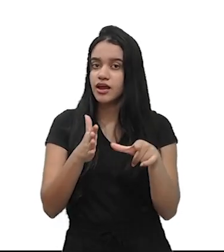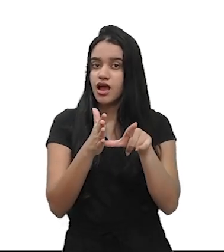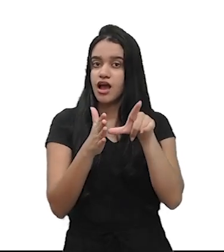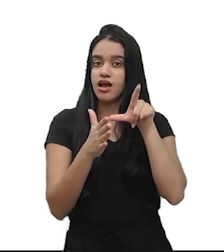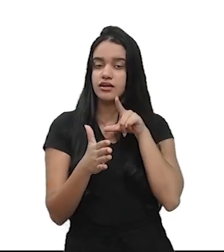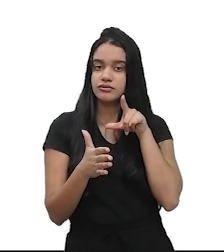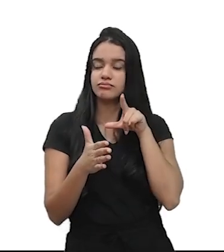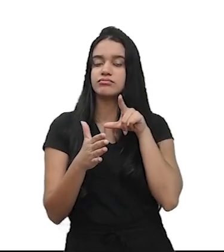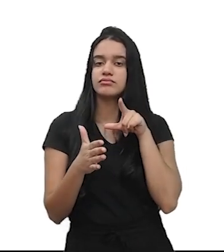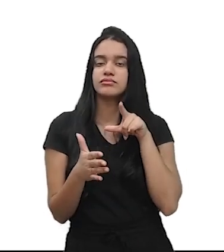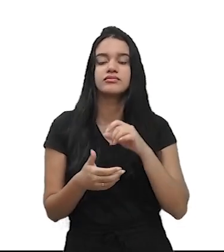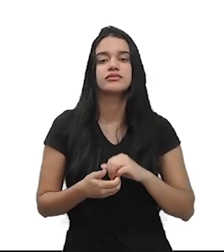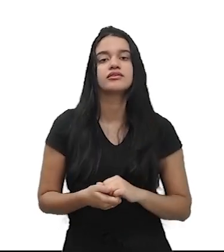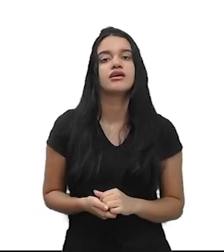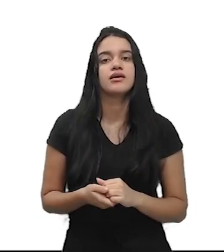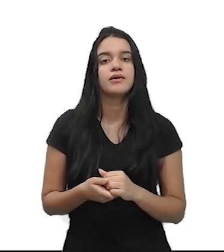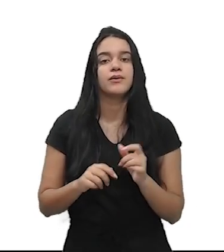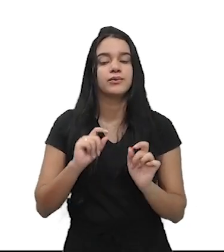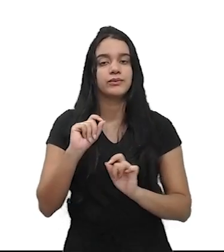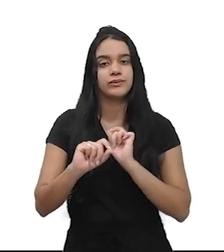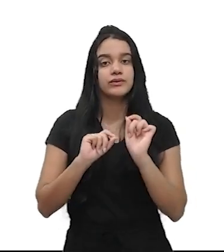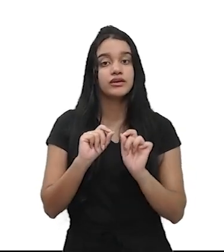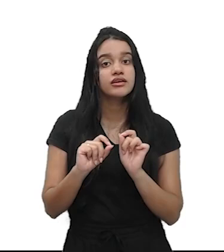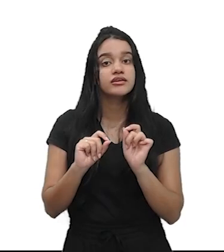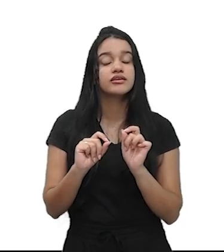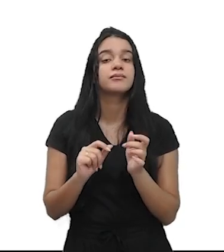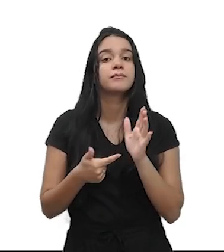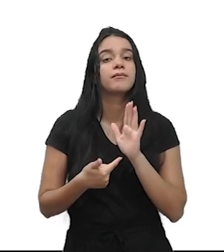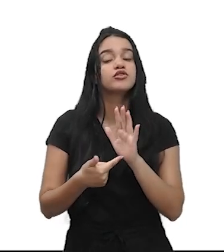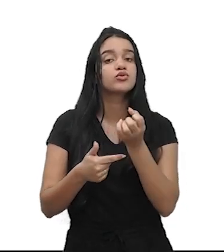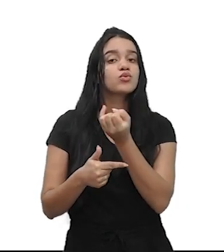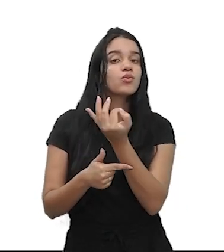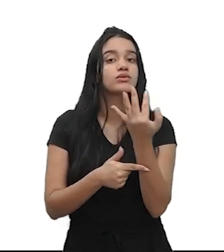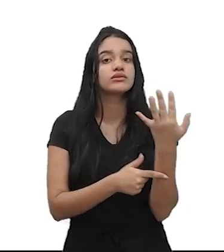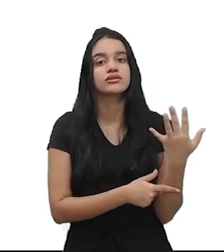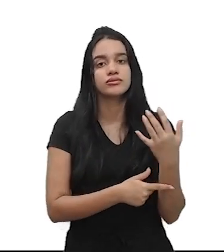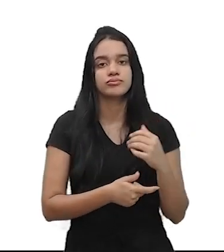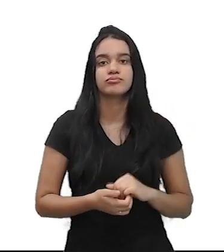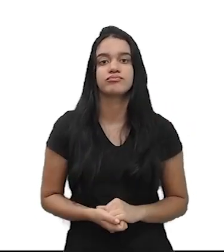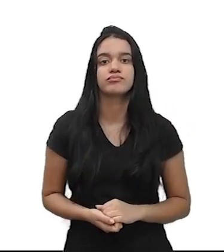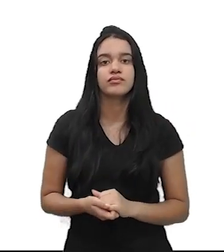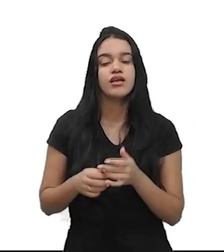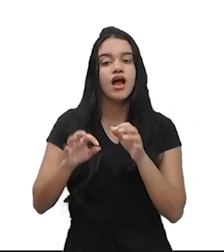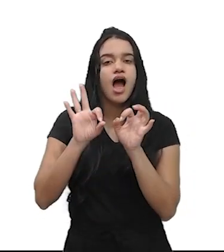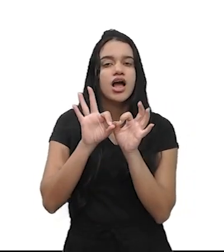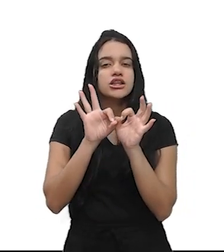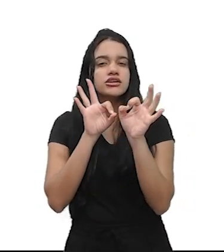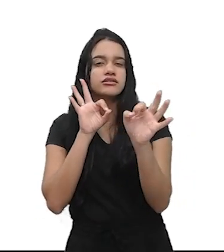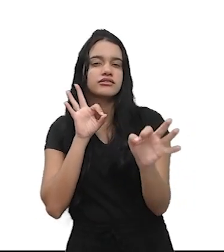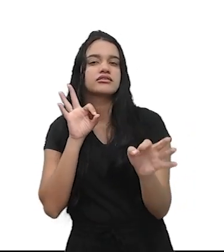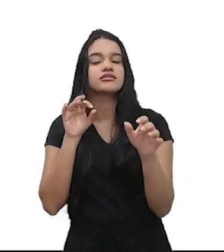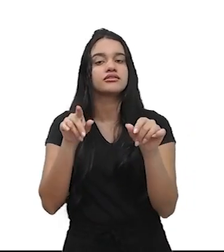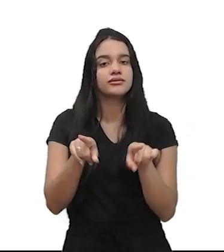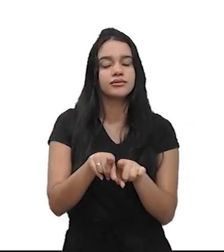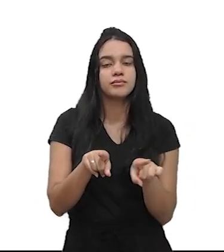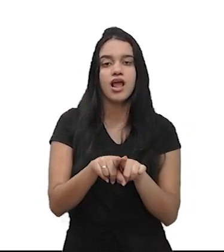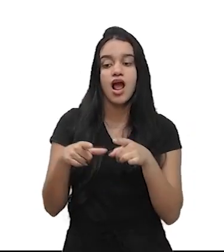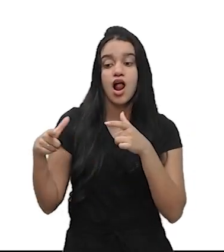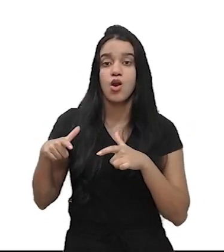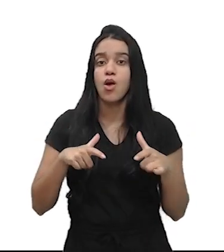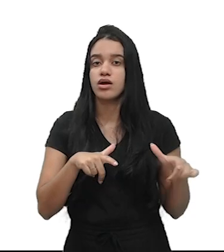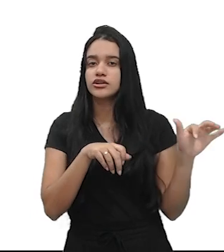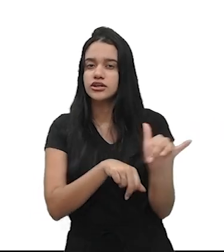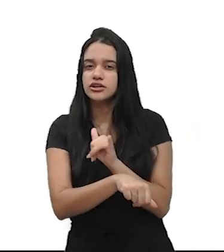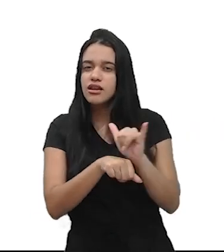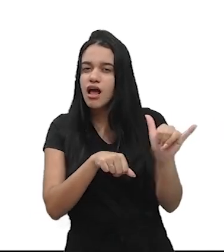proporção da população fixa é que vai determinar a quantidade de brigadista. A distância do deslocamento, né? A localização